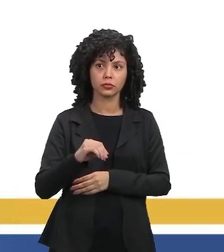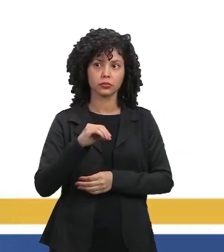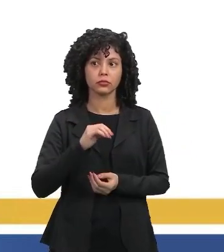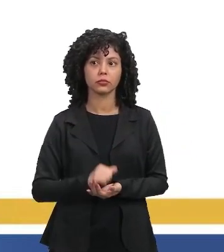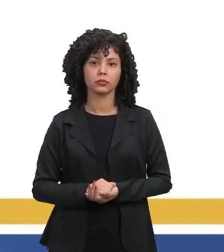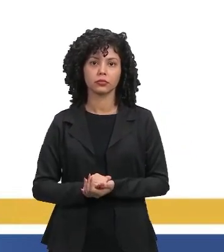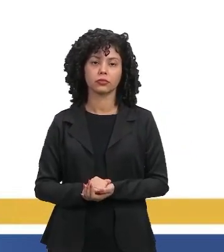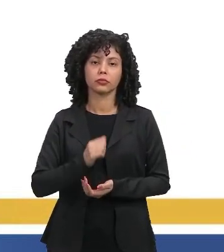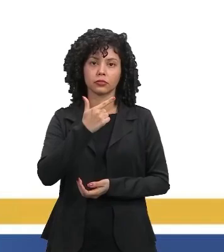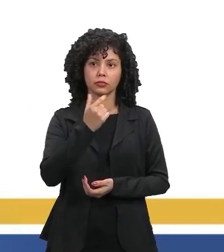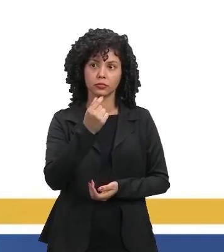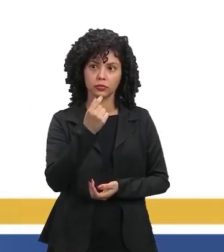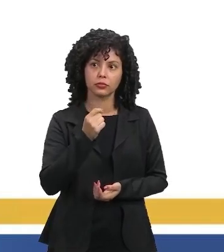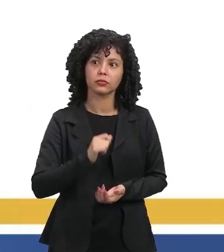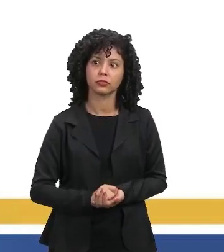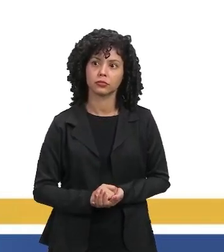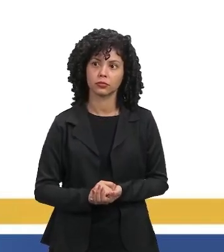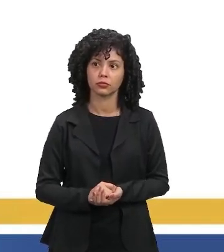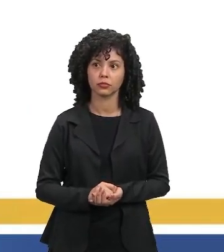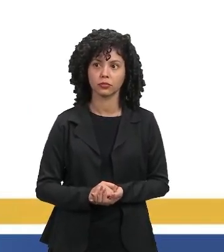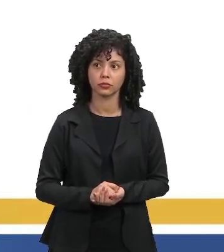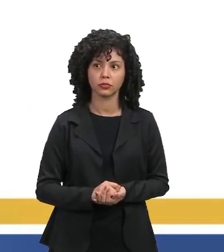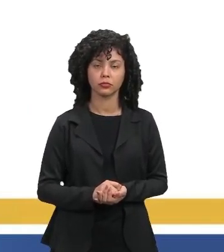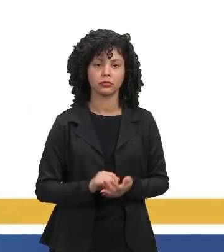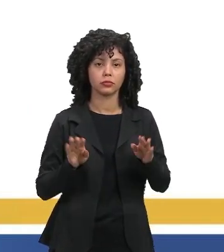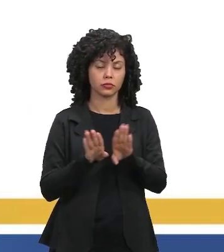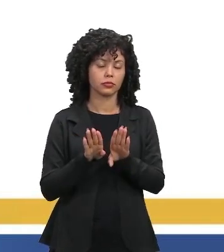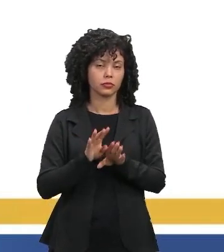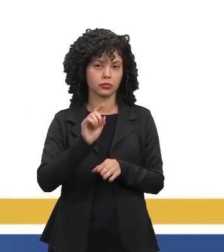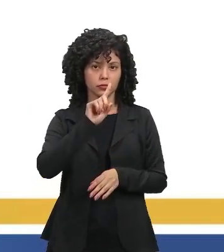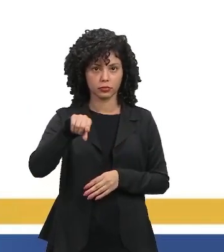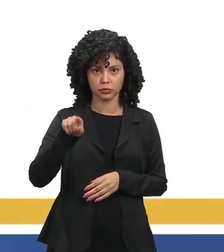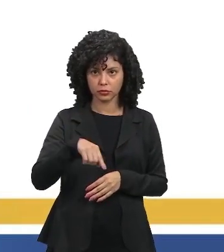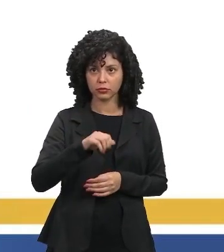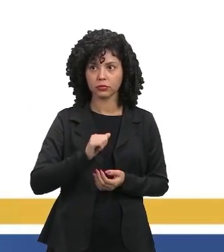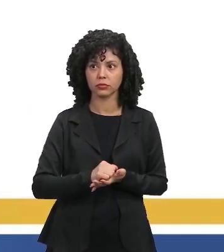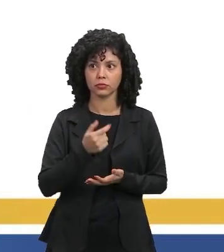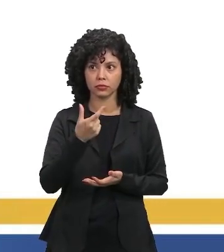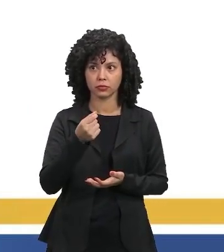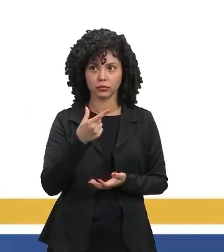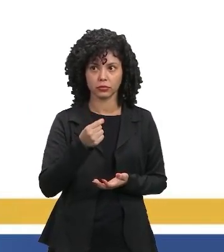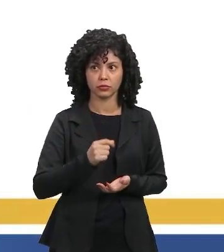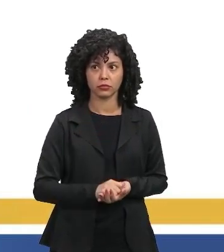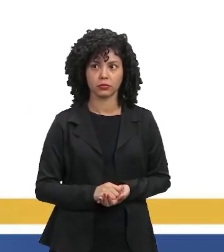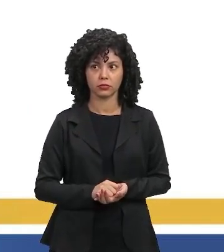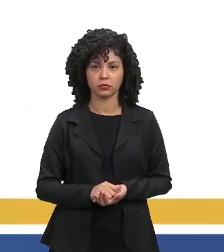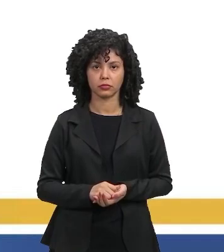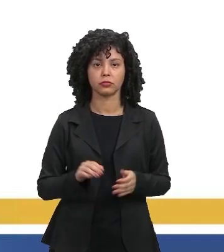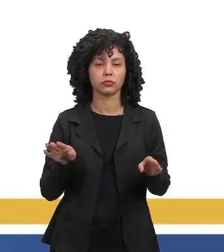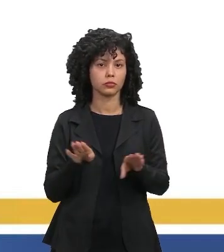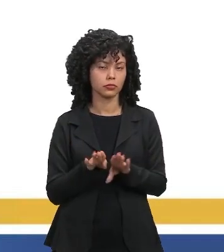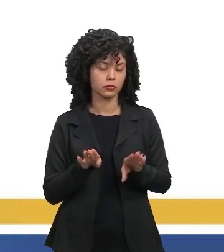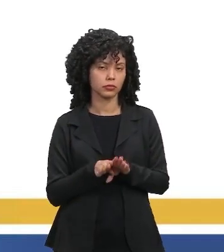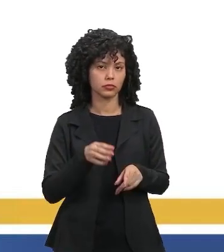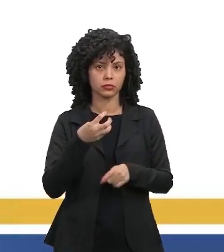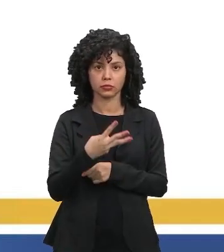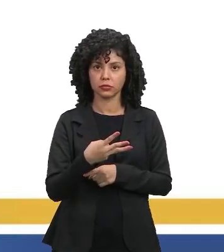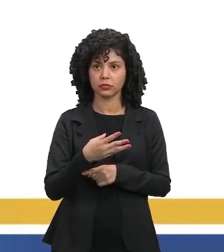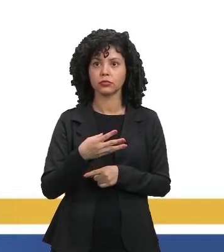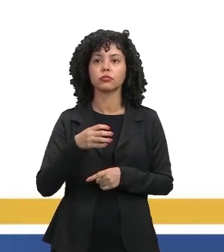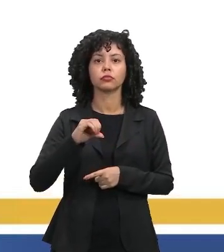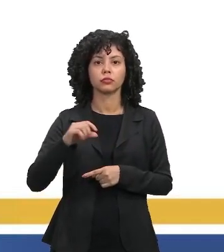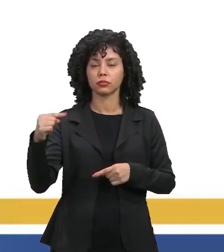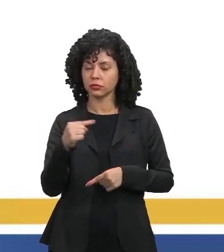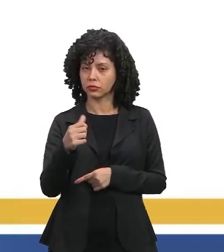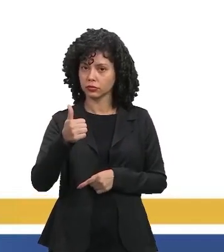20, dá o número de nêutrons 20, né? E lá do potássio também, ó, 39 menos